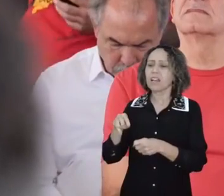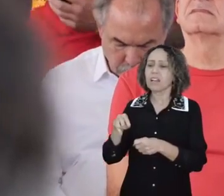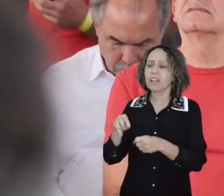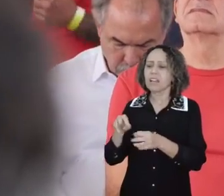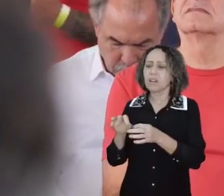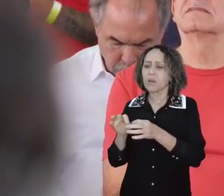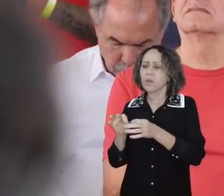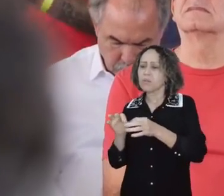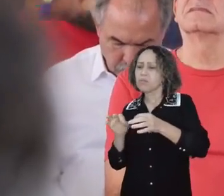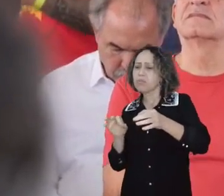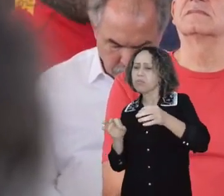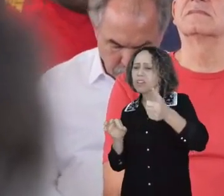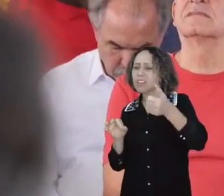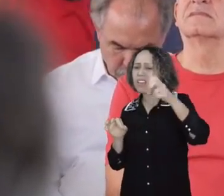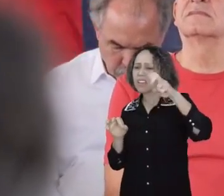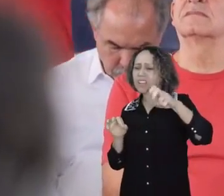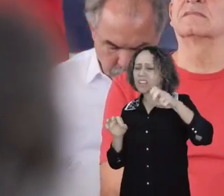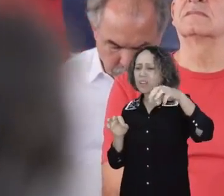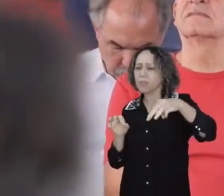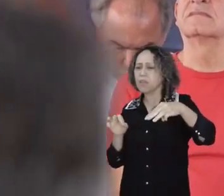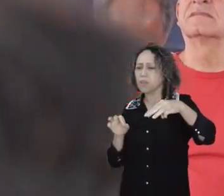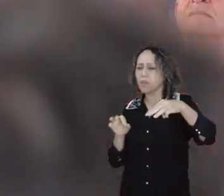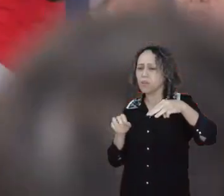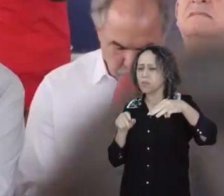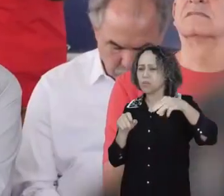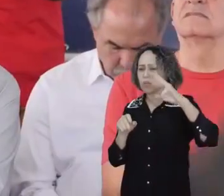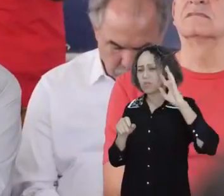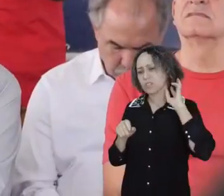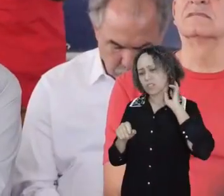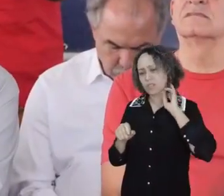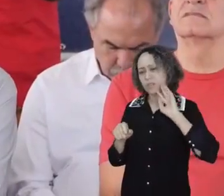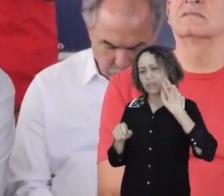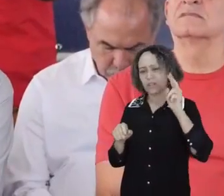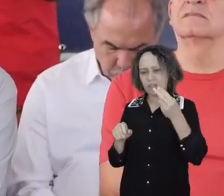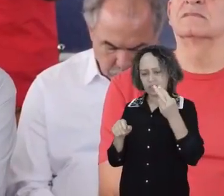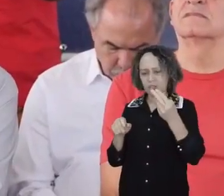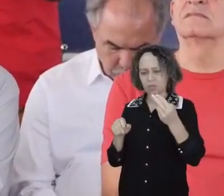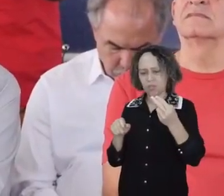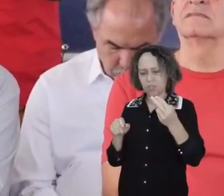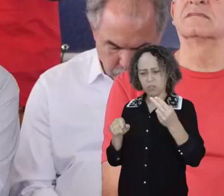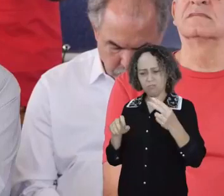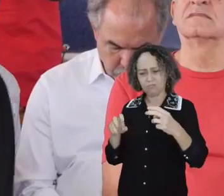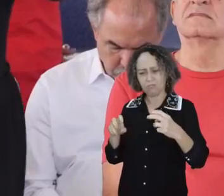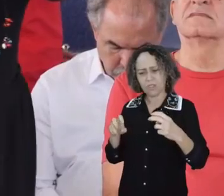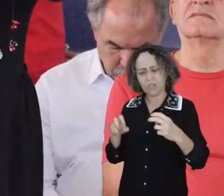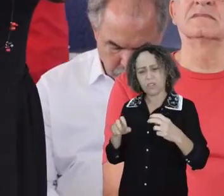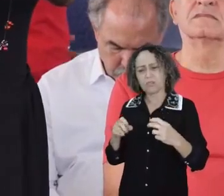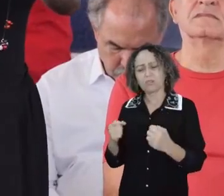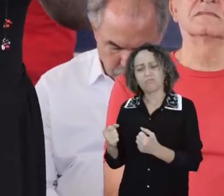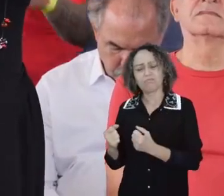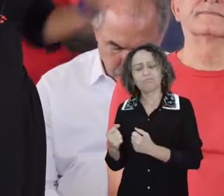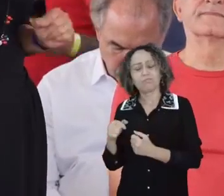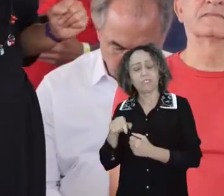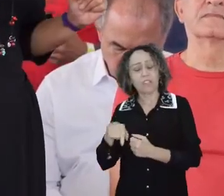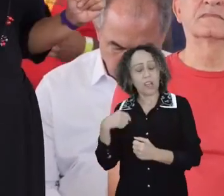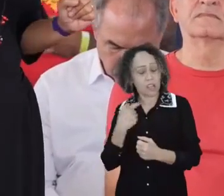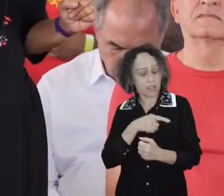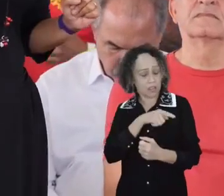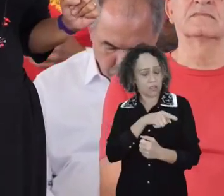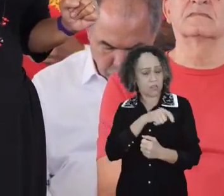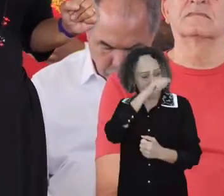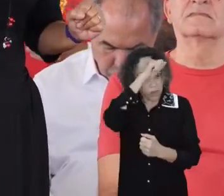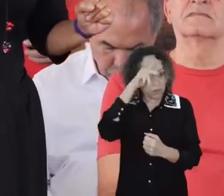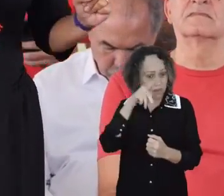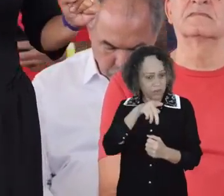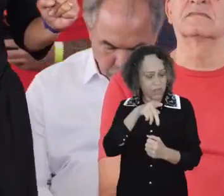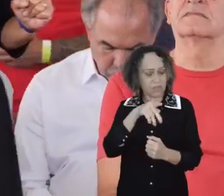disso, prefeito Pimentel sabe disso. Nós lutamos juntos, porque a gente quer muita coisa boa na